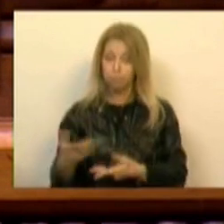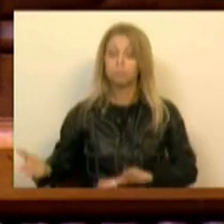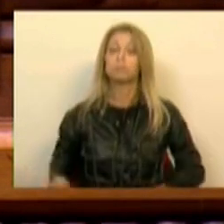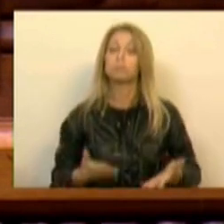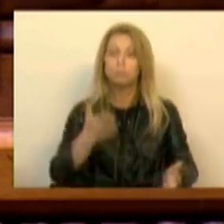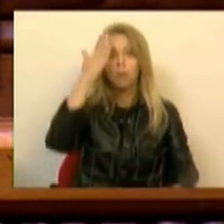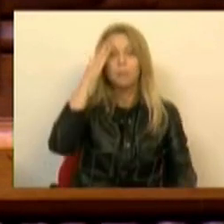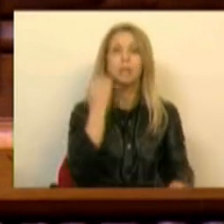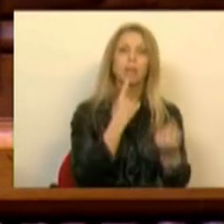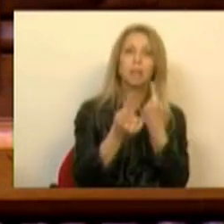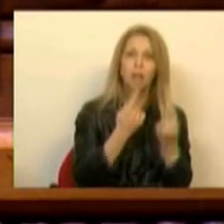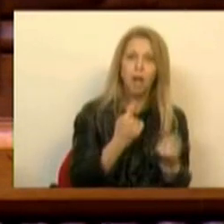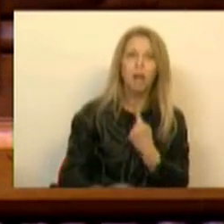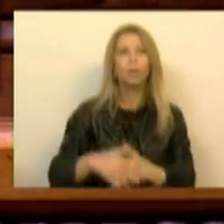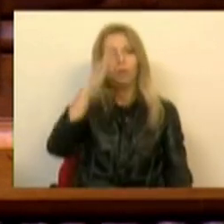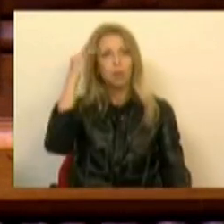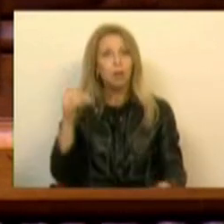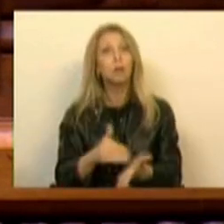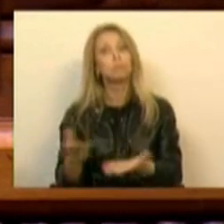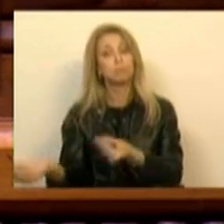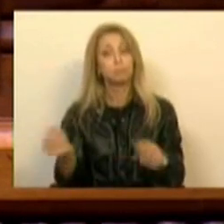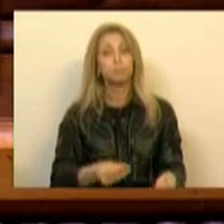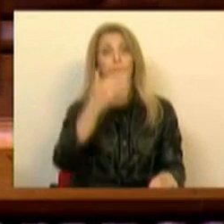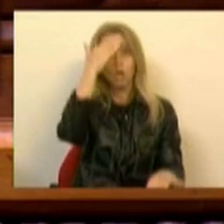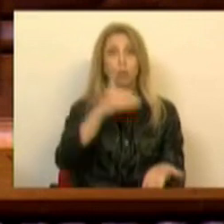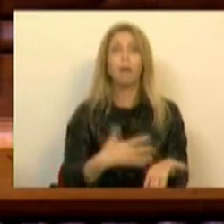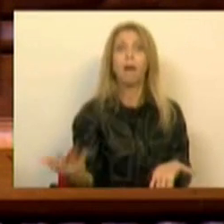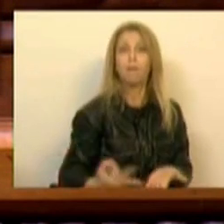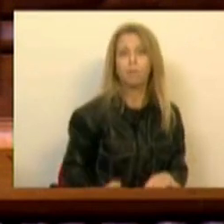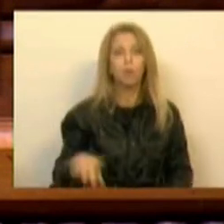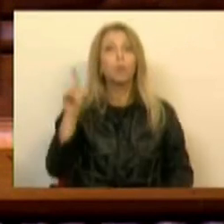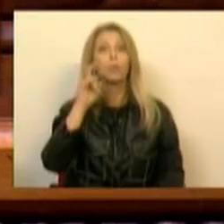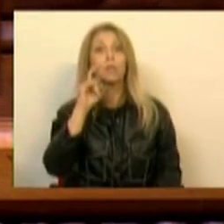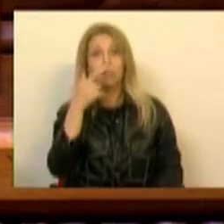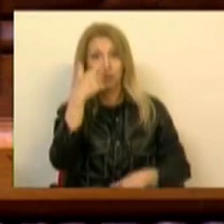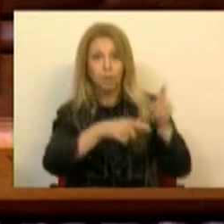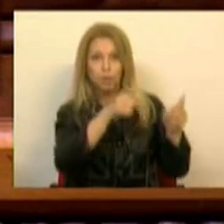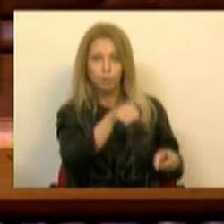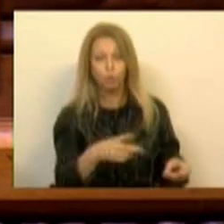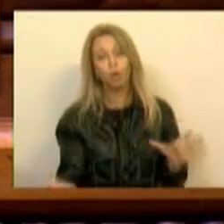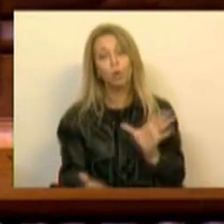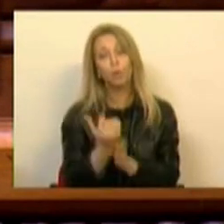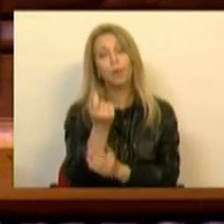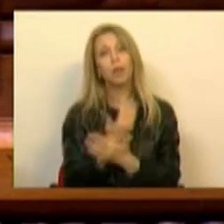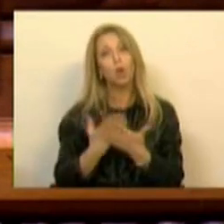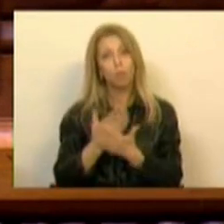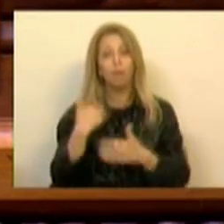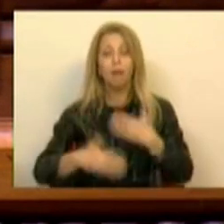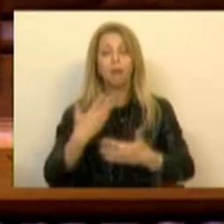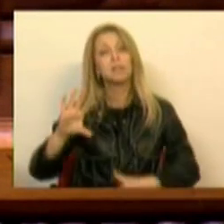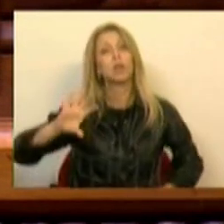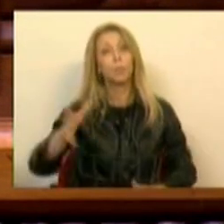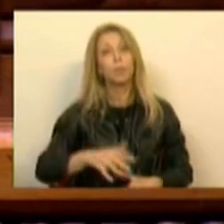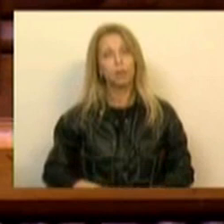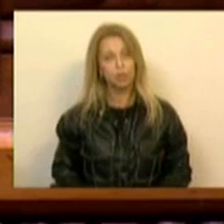negociação, apresentando resultados no que conta verdadeiramente: proteger as pessoas, recuperar a economia, fazer avançar o país.